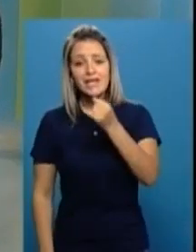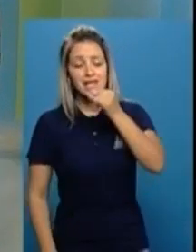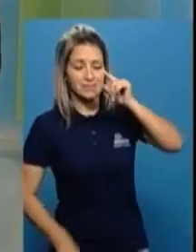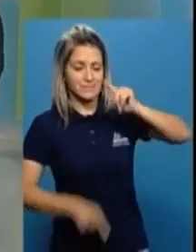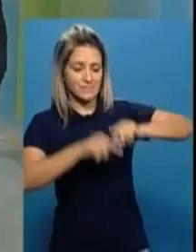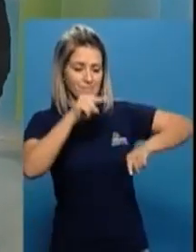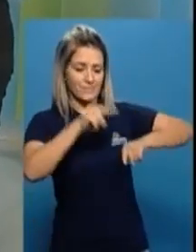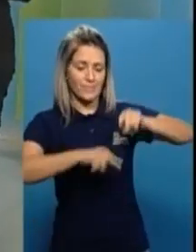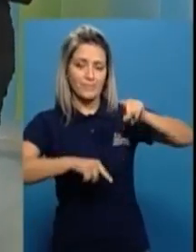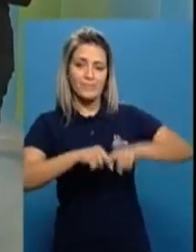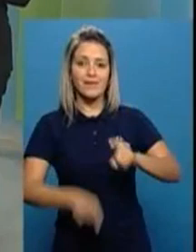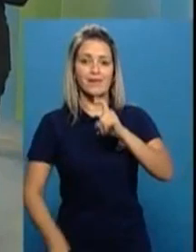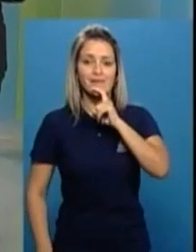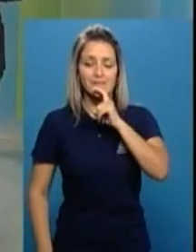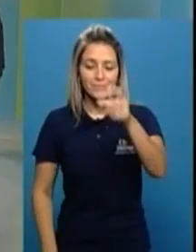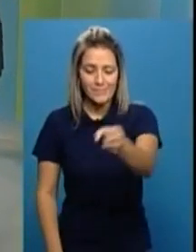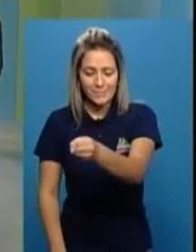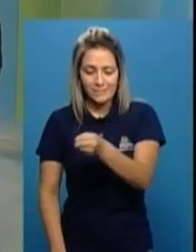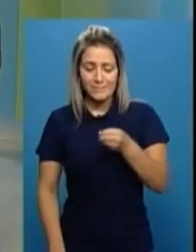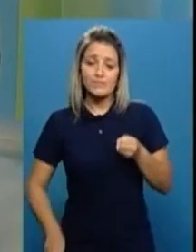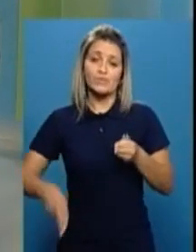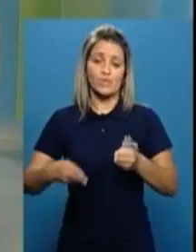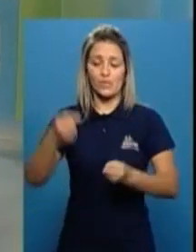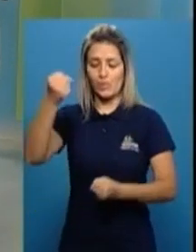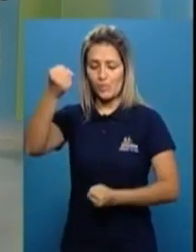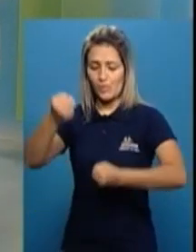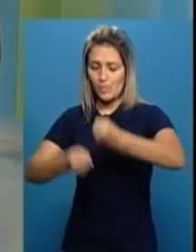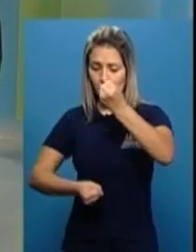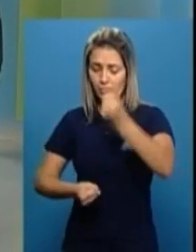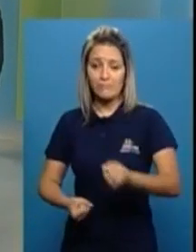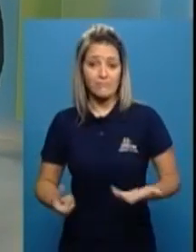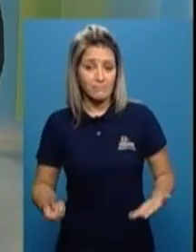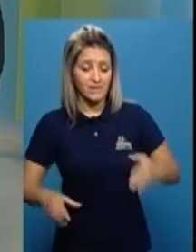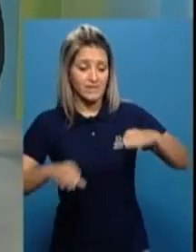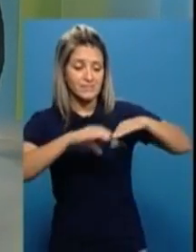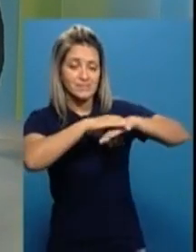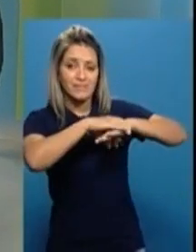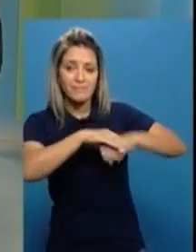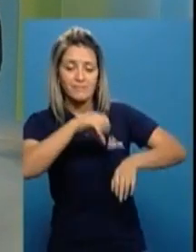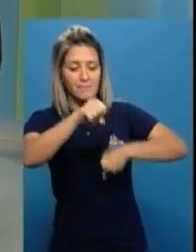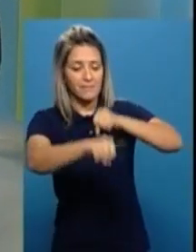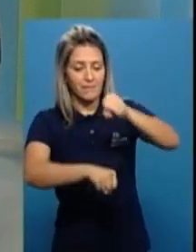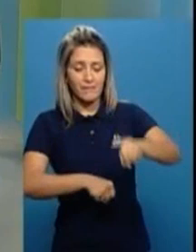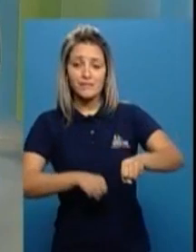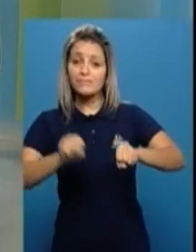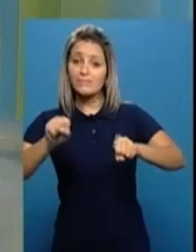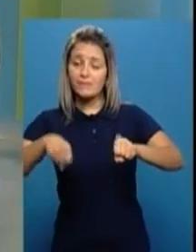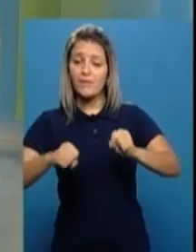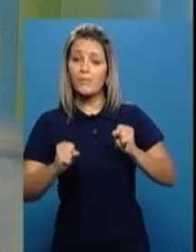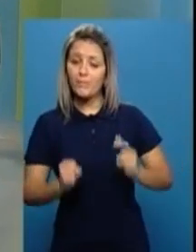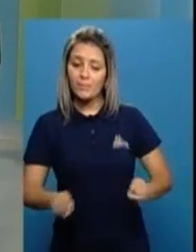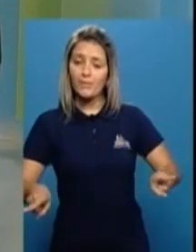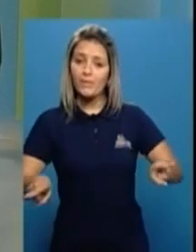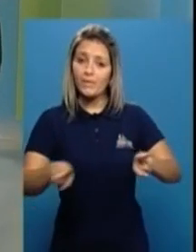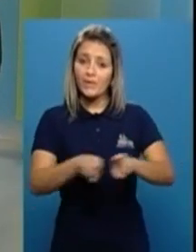uma geladeira, um veículo, um sapato, uma moto, uma bicicleta, os quais podem ainda